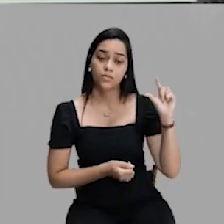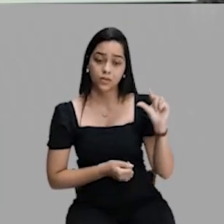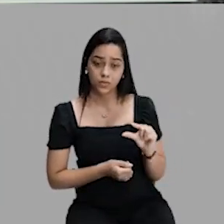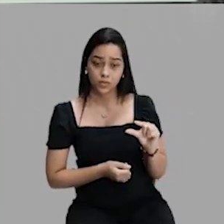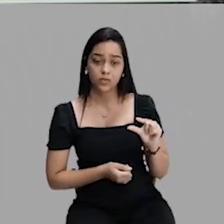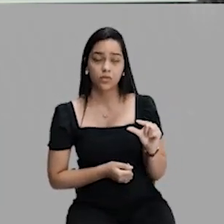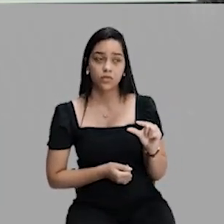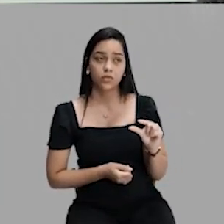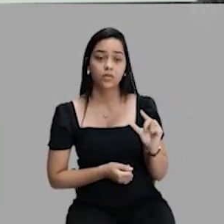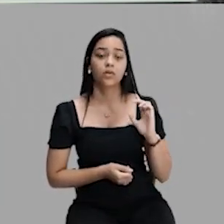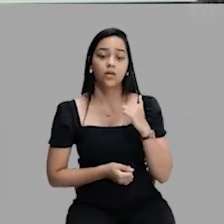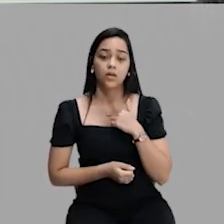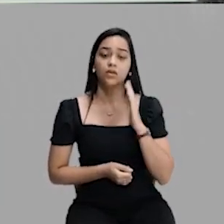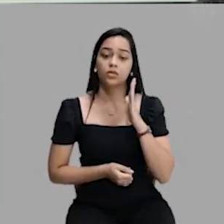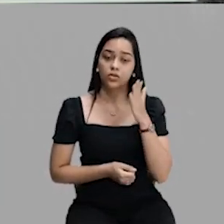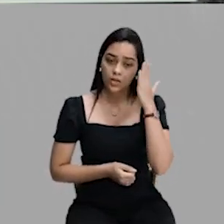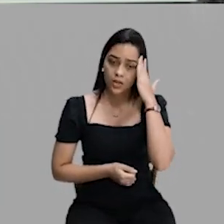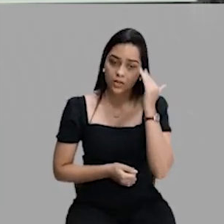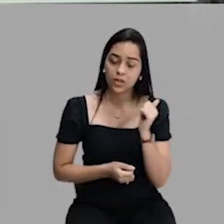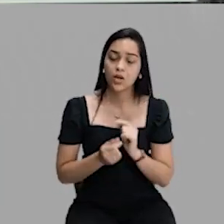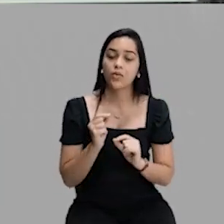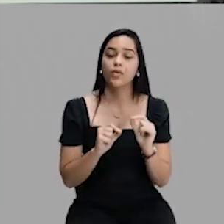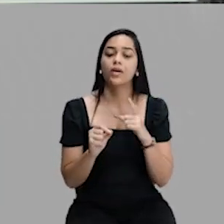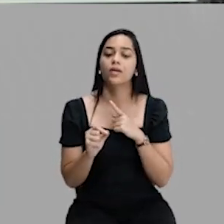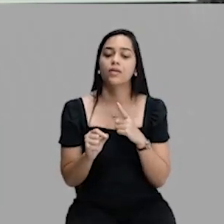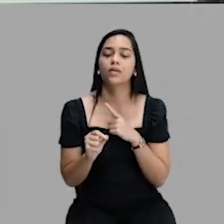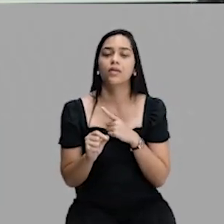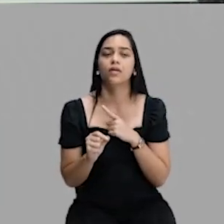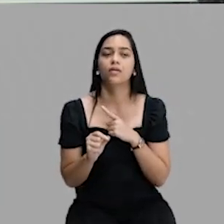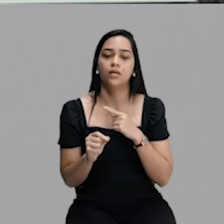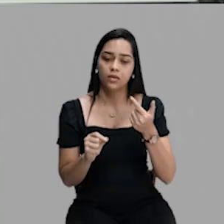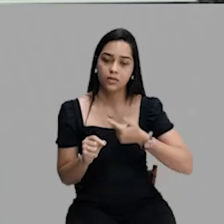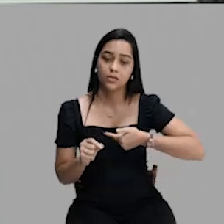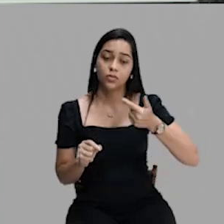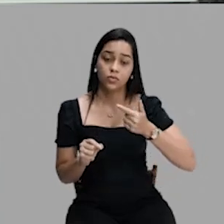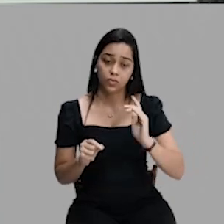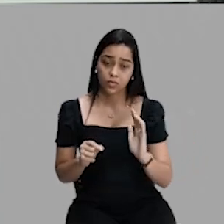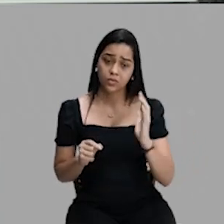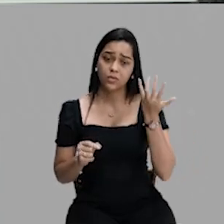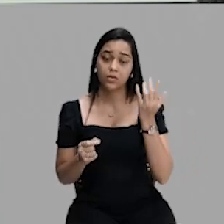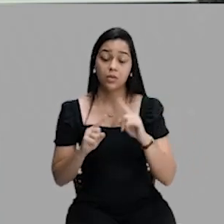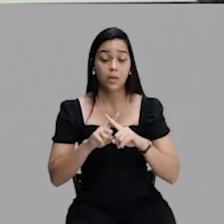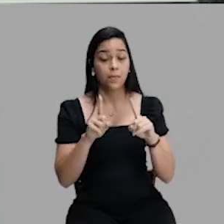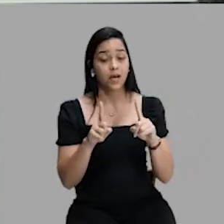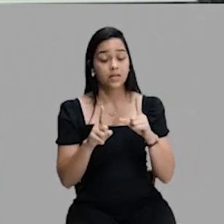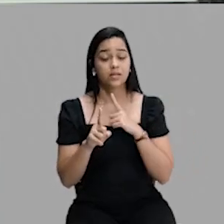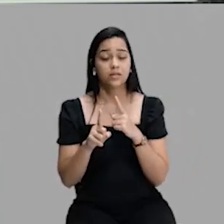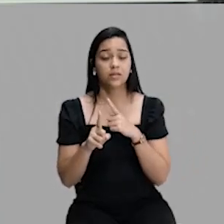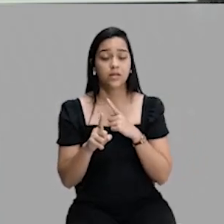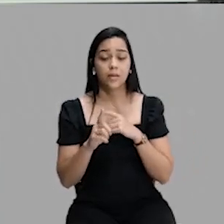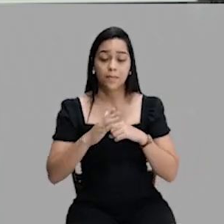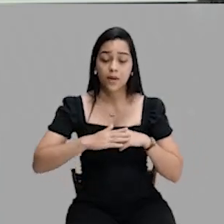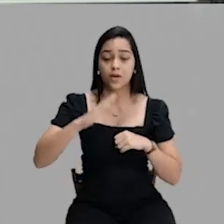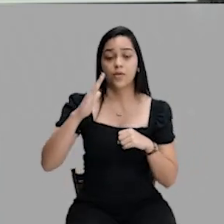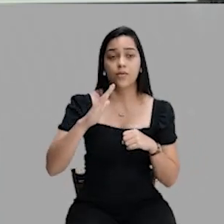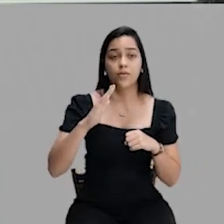do que esse, eu já sei que eu tenho esse segundo caso. Agora, se esse elemento for maior do que esse, eu